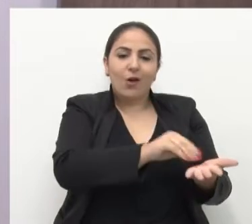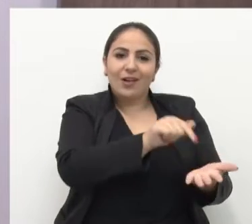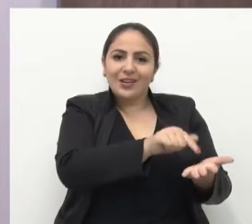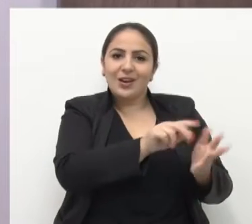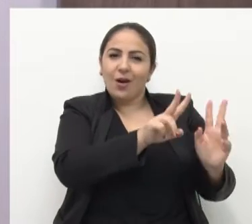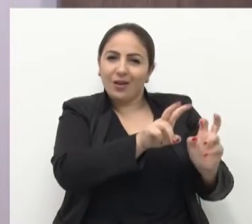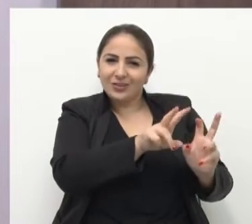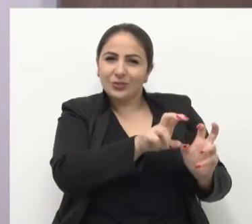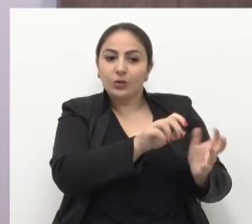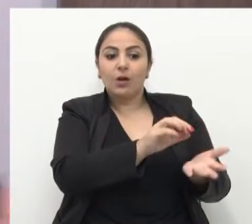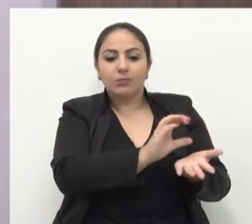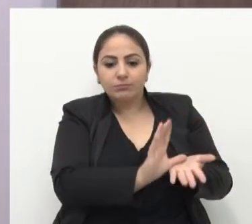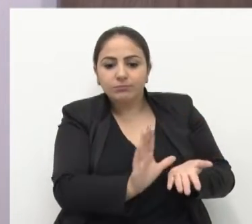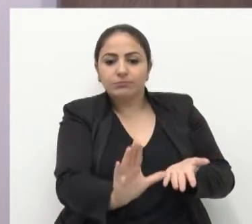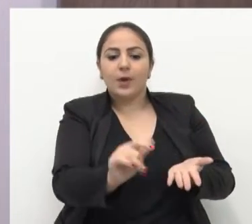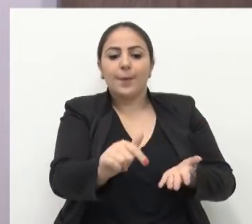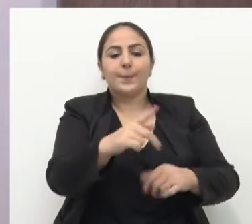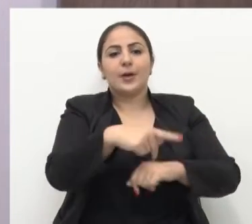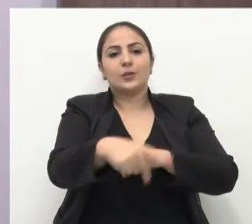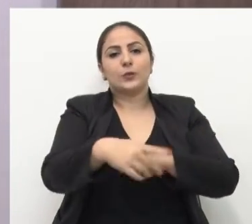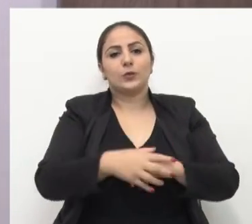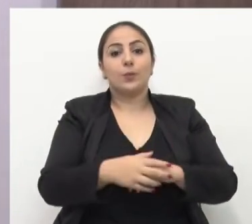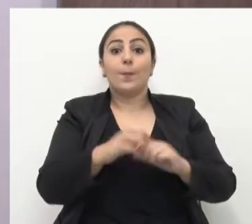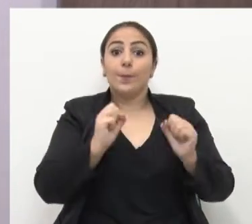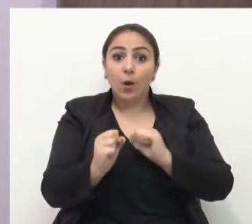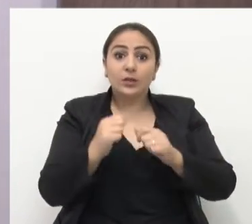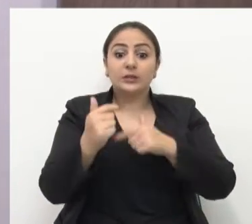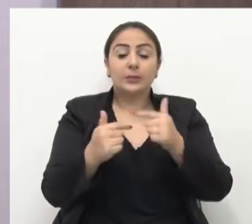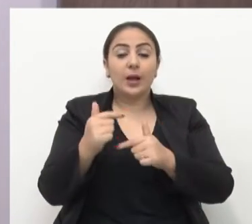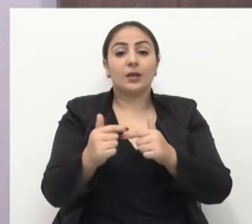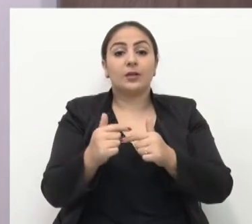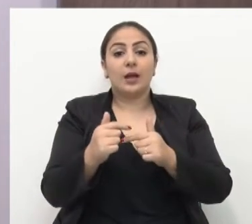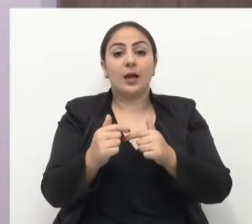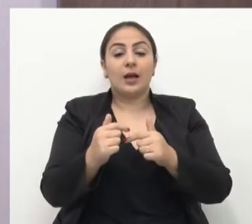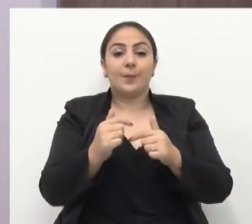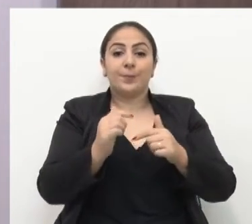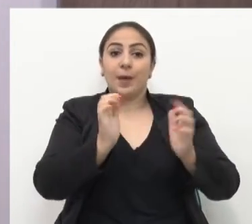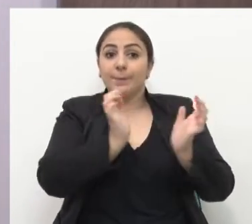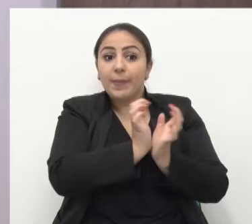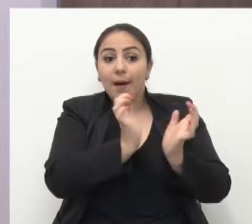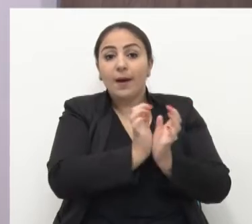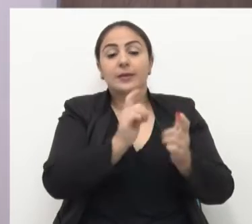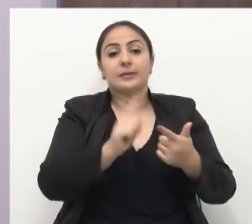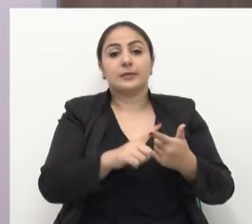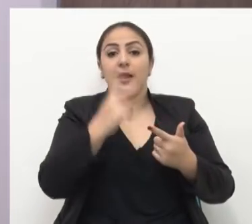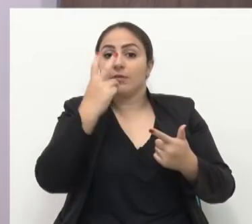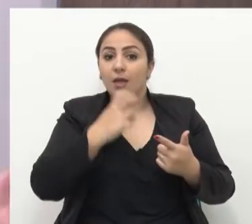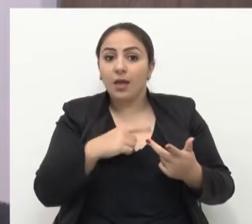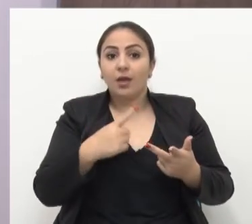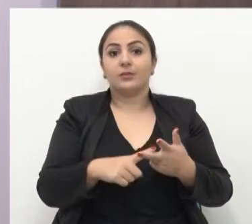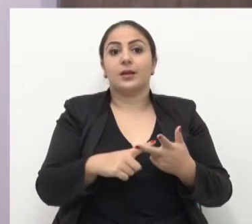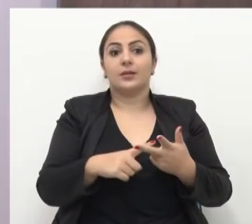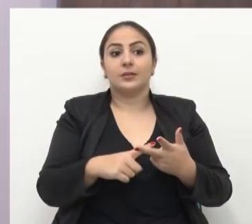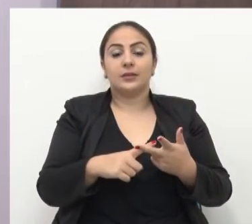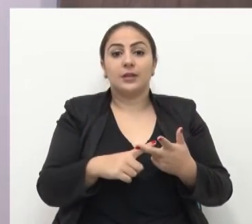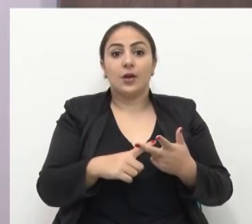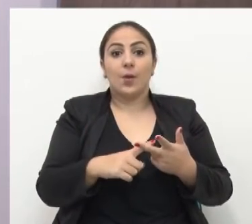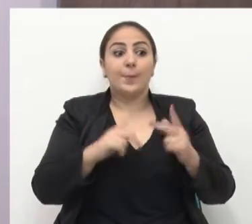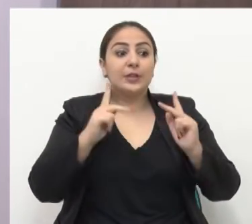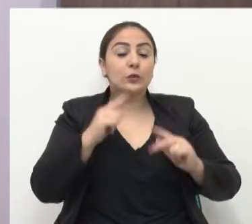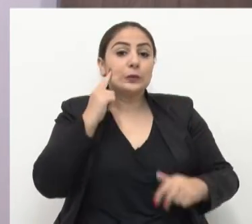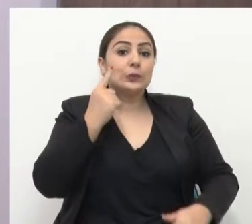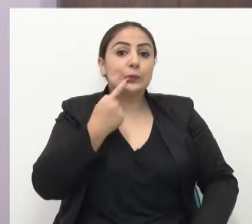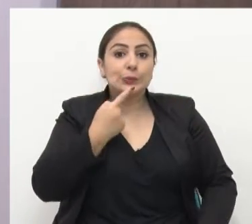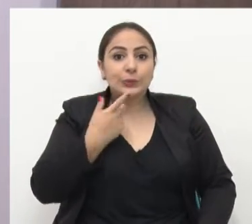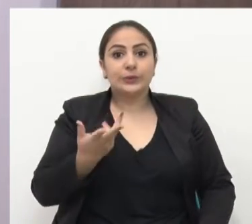viabilizar projetos na paz para as pessoas com deficiência visual pessoas cegas pode facilitar a vida de pessoas com problemas de audição